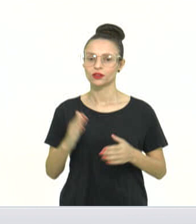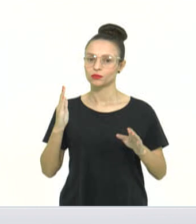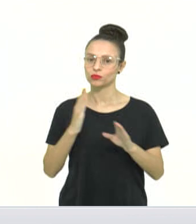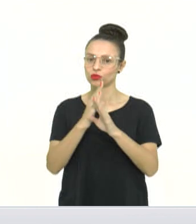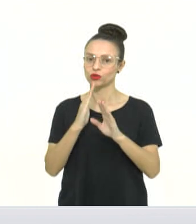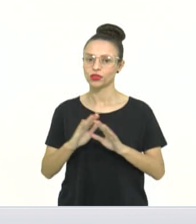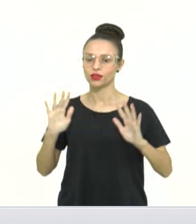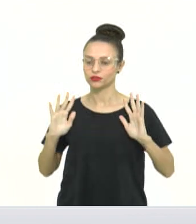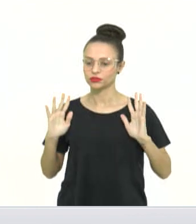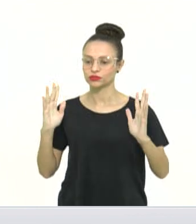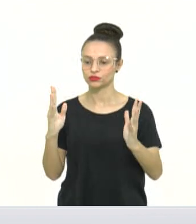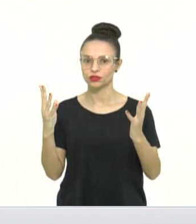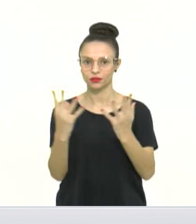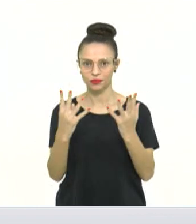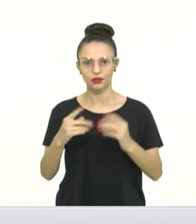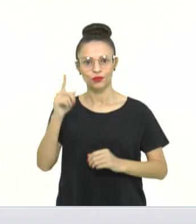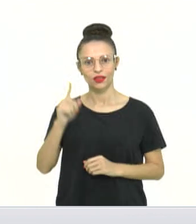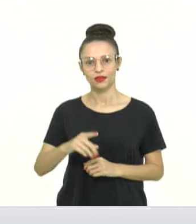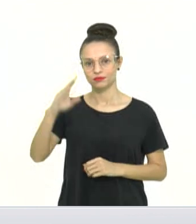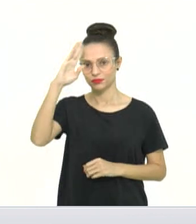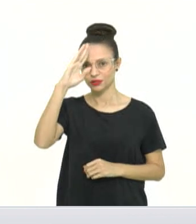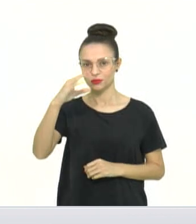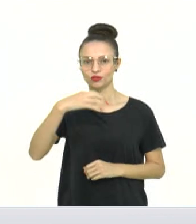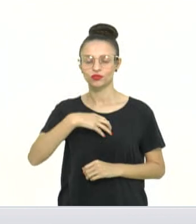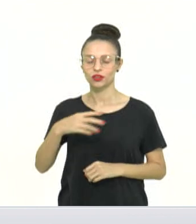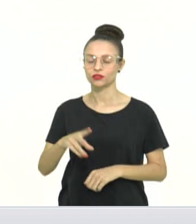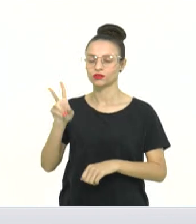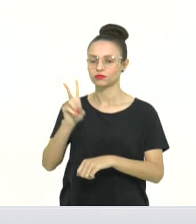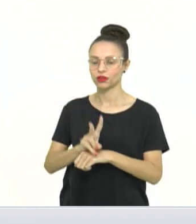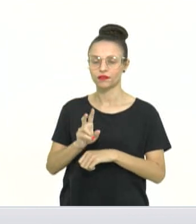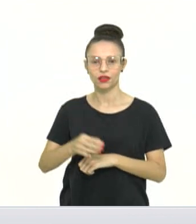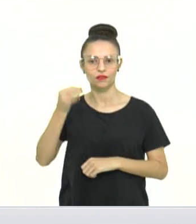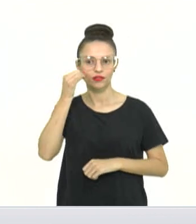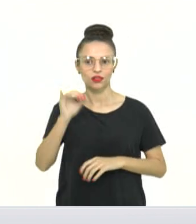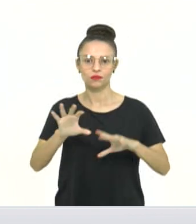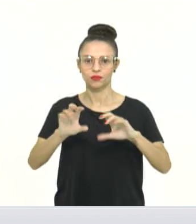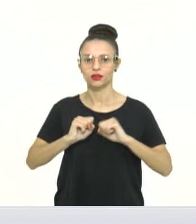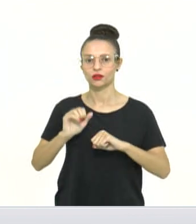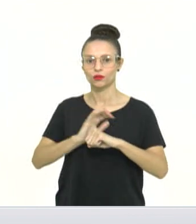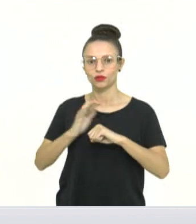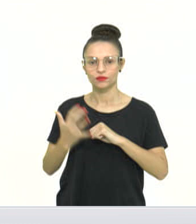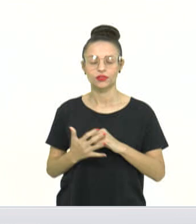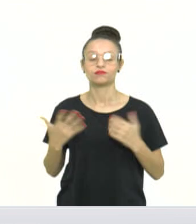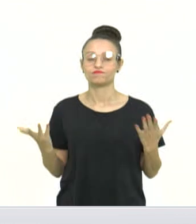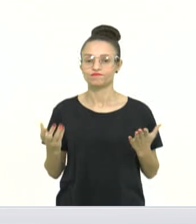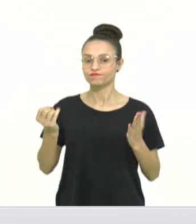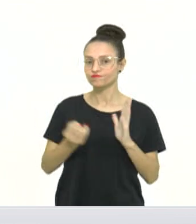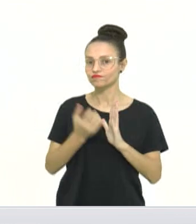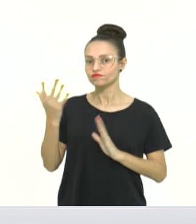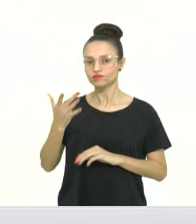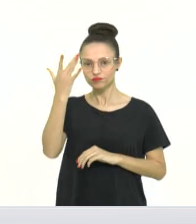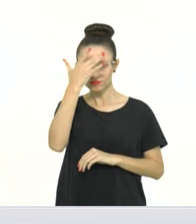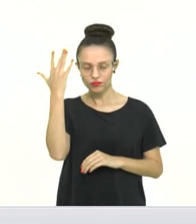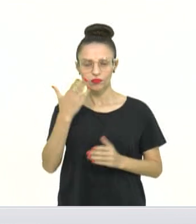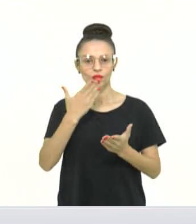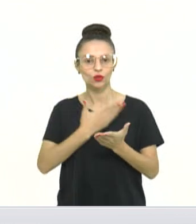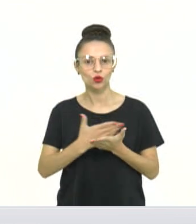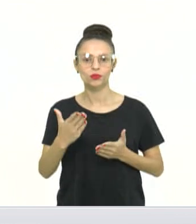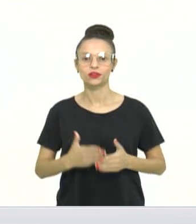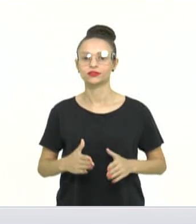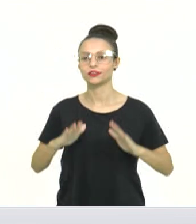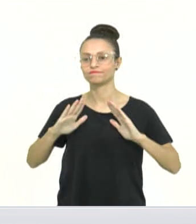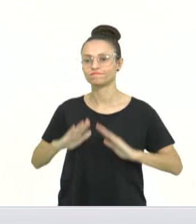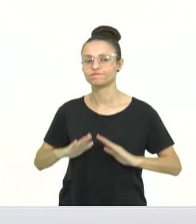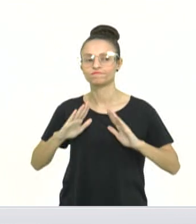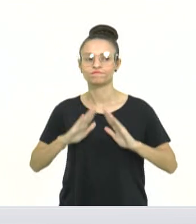do isolamento social, que é uma das principais formas de prevenção contra o coronavírus, muitas pessoas começaram a ficar